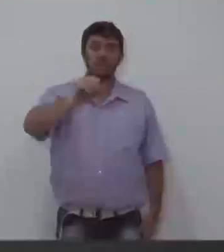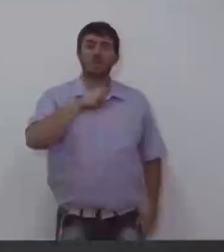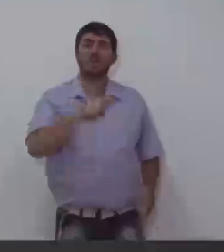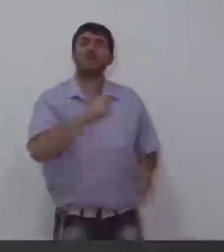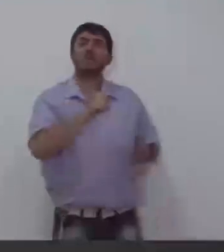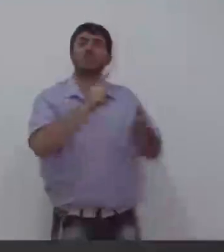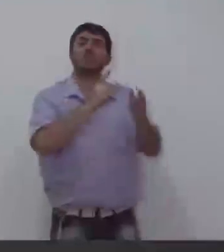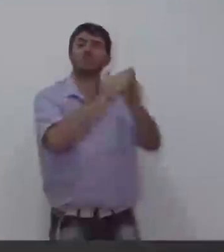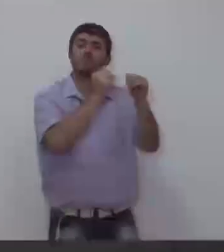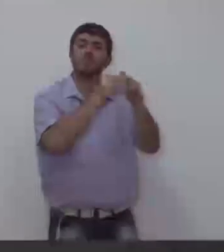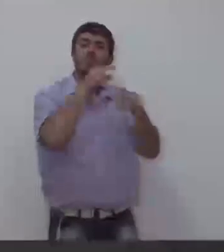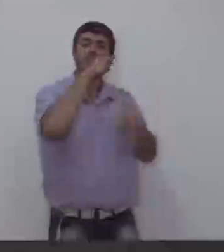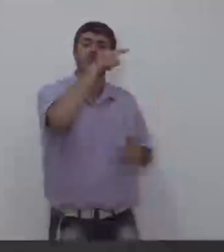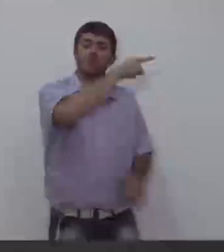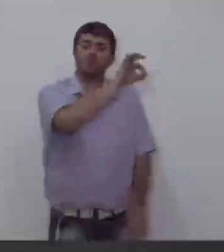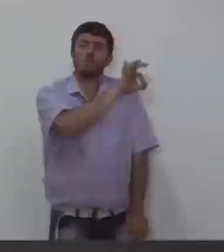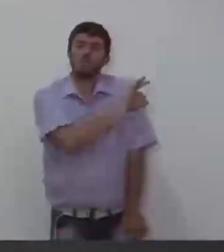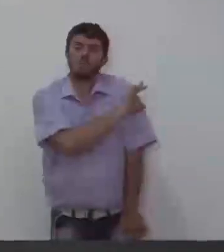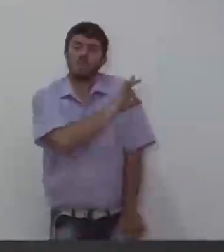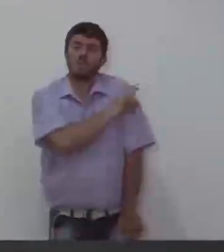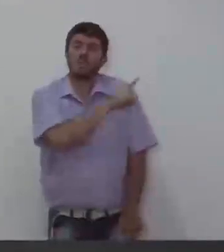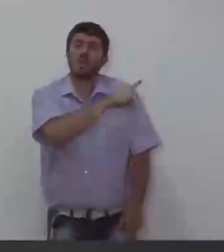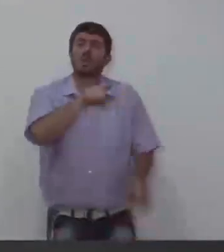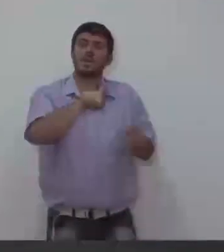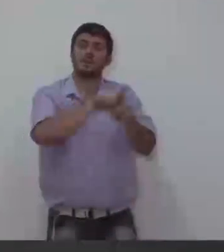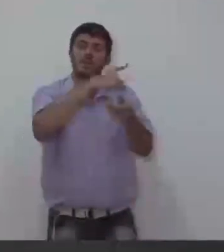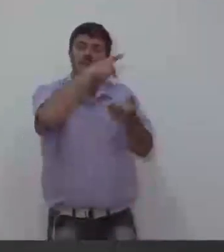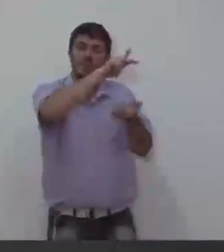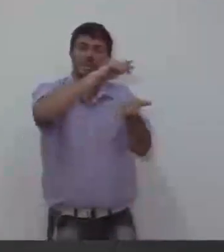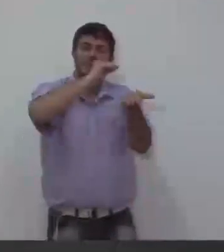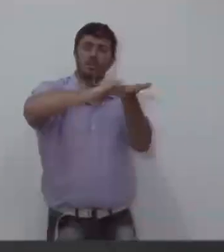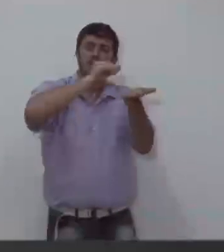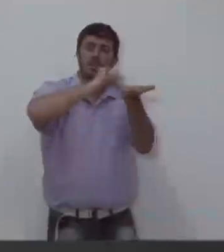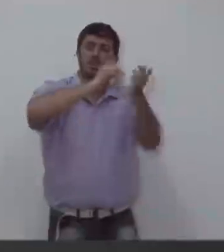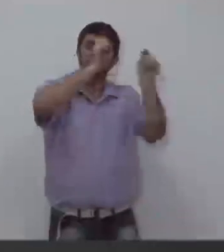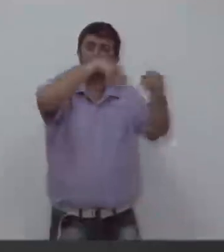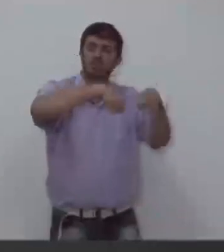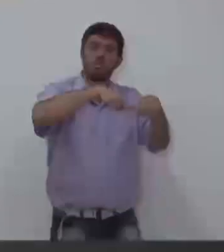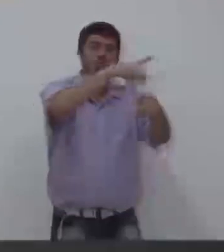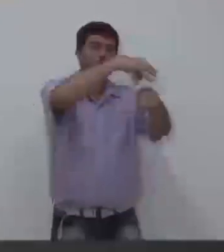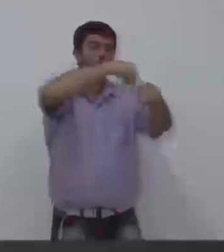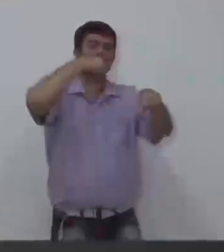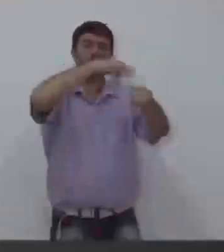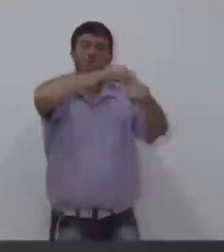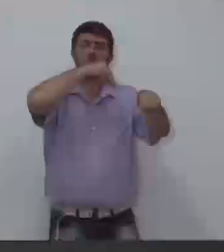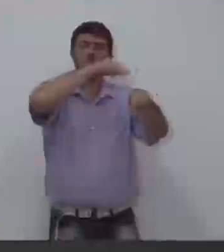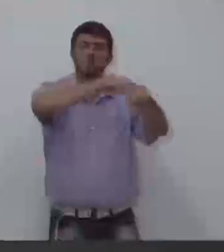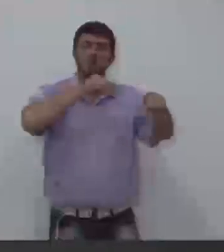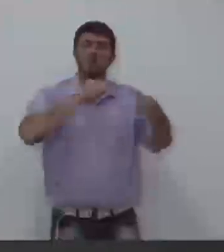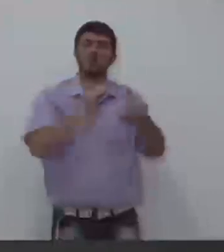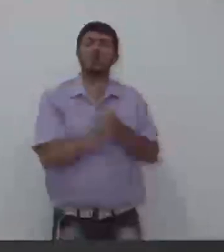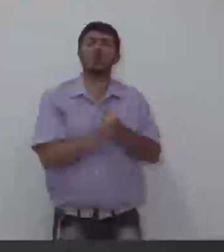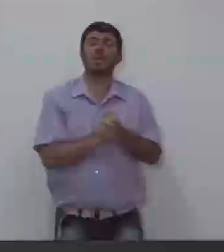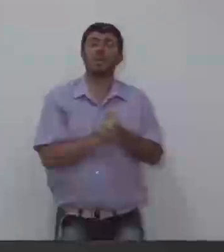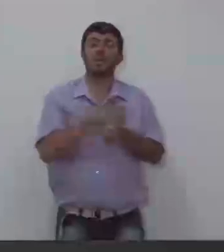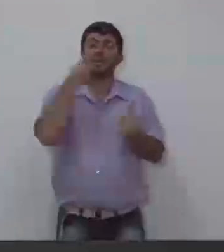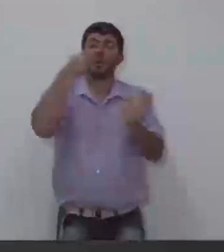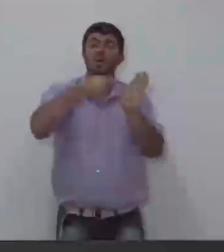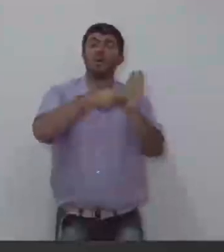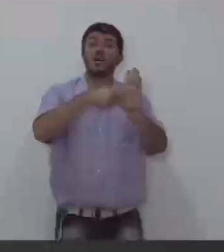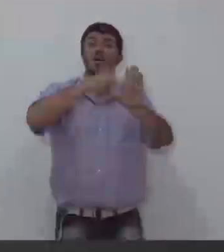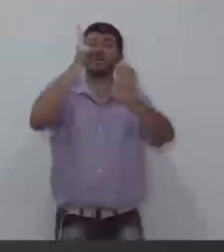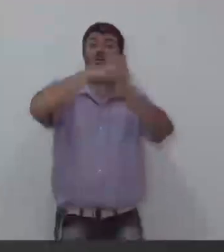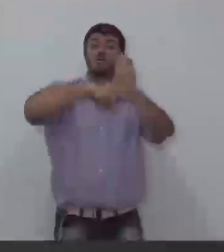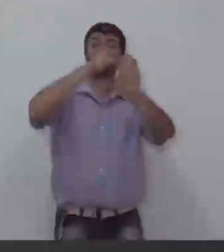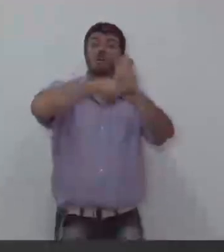municipal, que através da secretaria competente nos presta as seguintes informações a respeito dos projetos